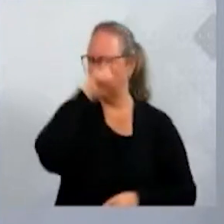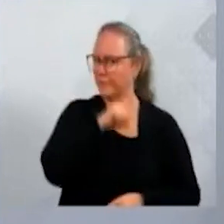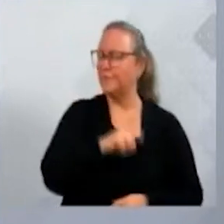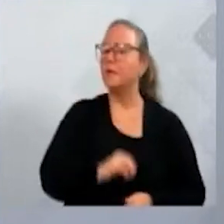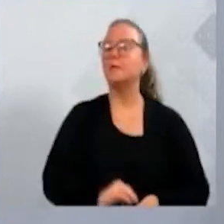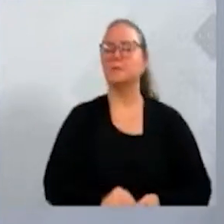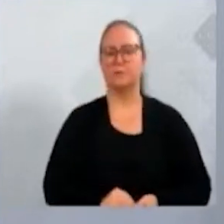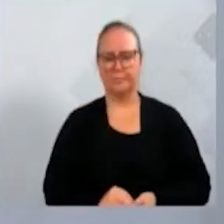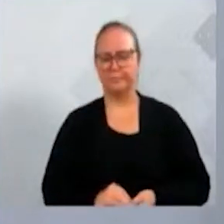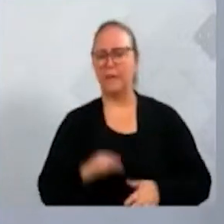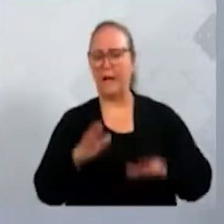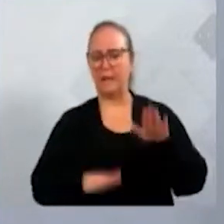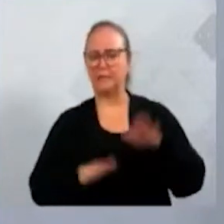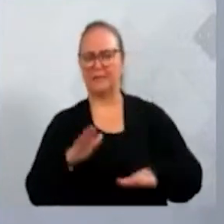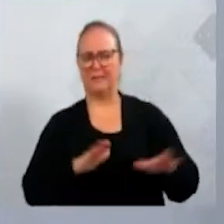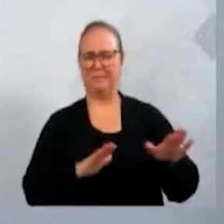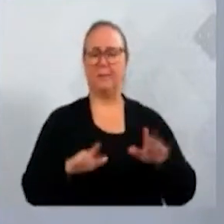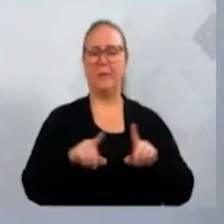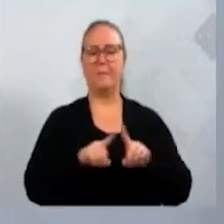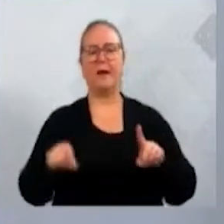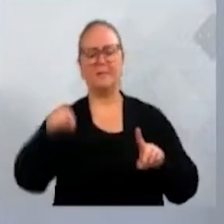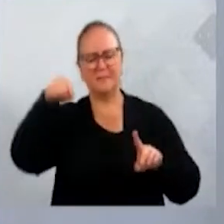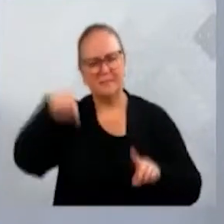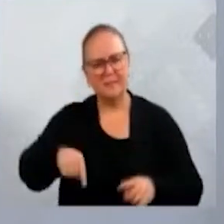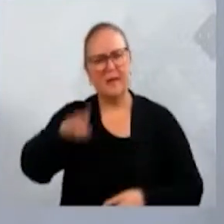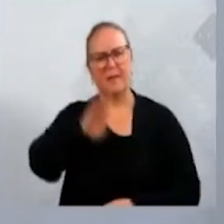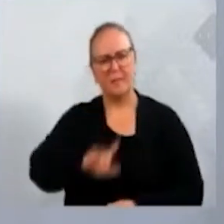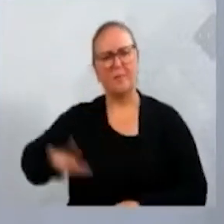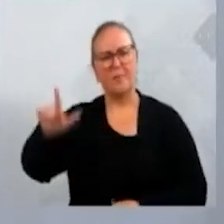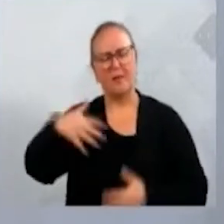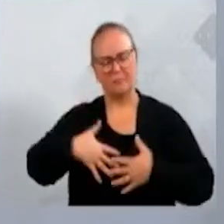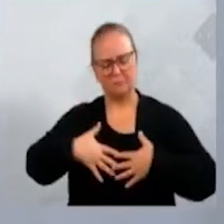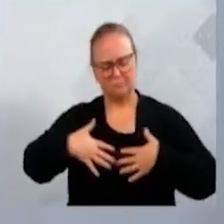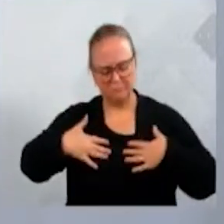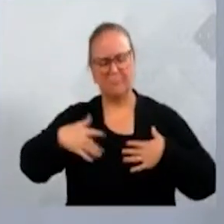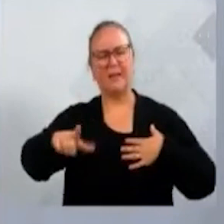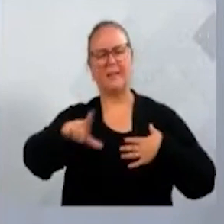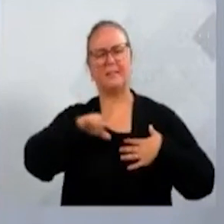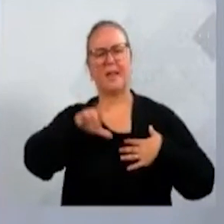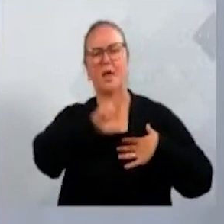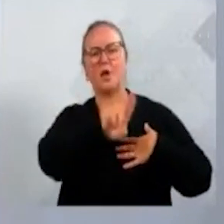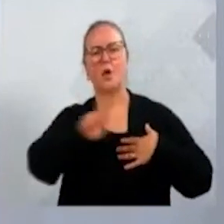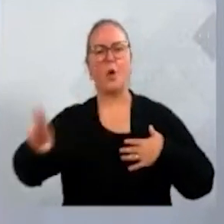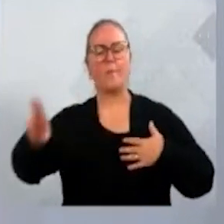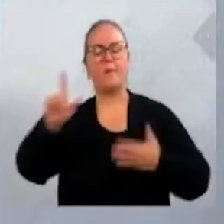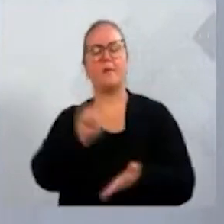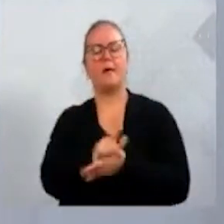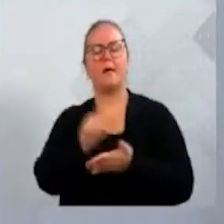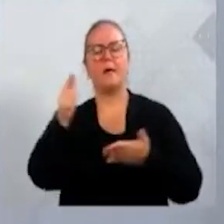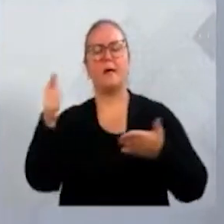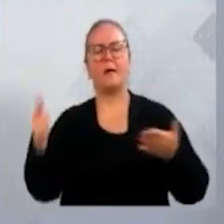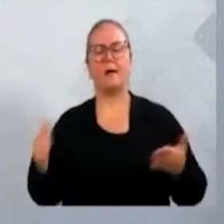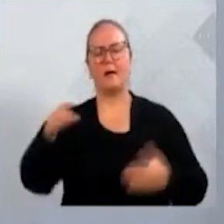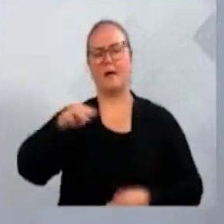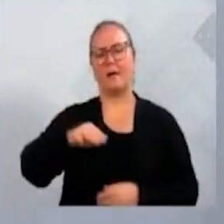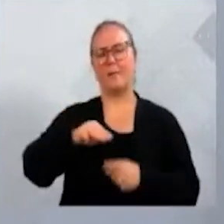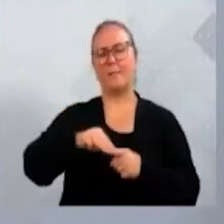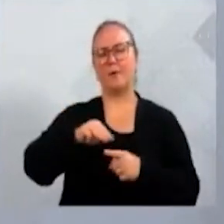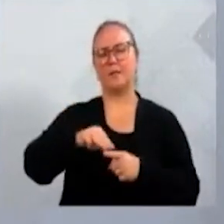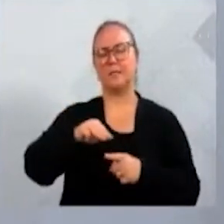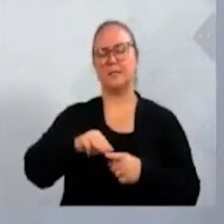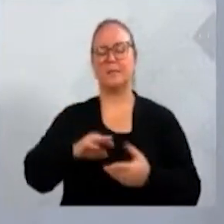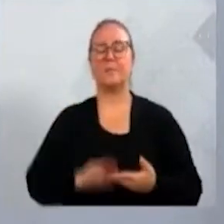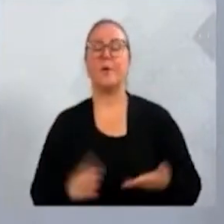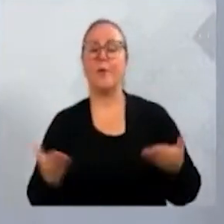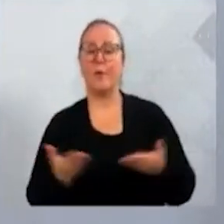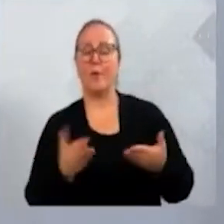de comunicação Blumenau tem o orgulho de ter e se chama o jornal o município representado aqui pelo Senor